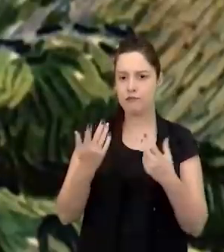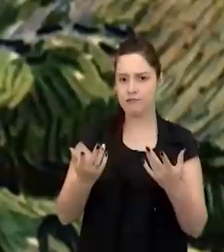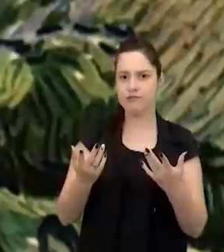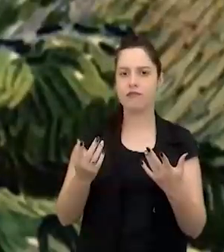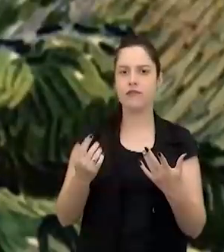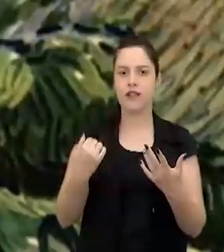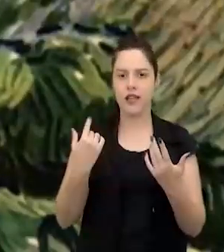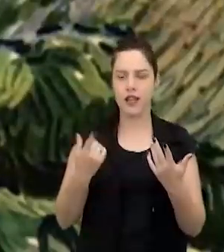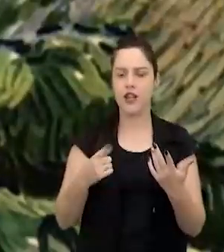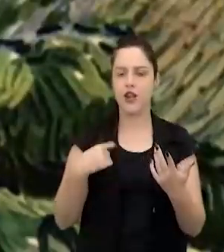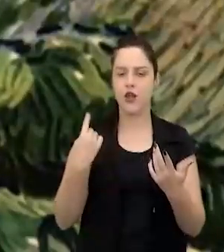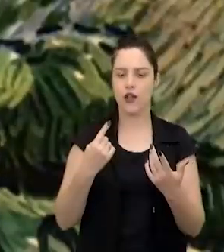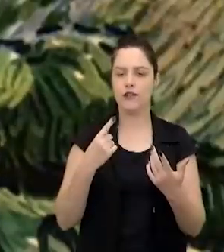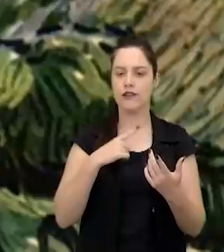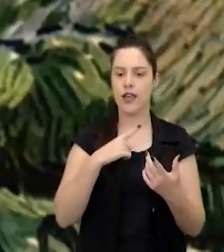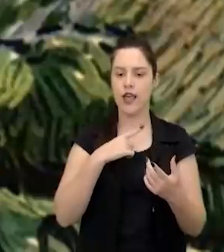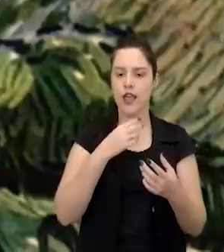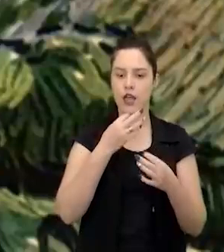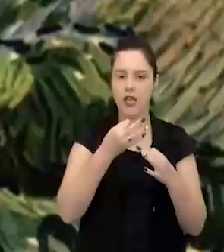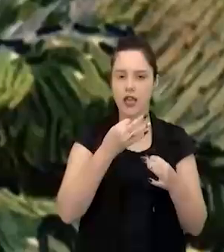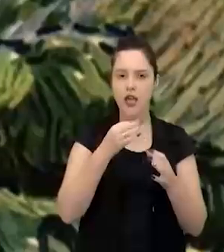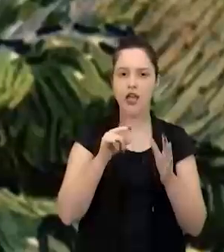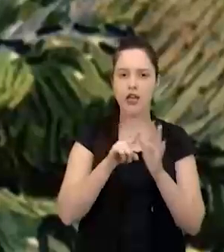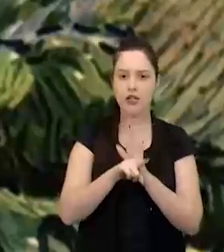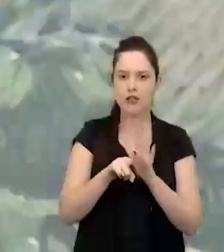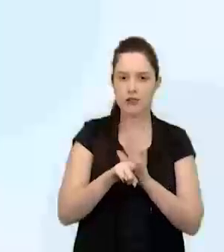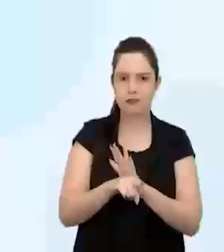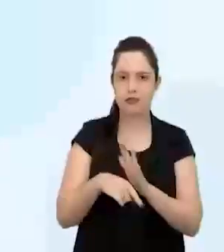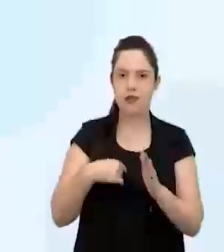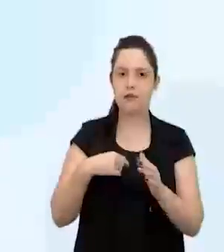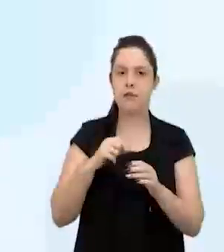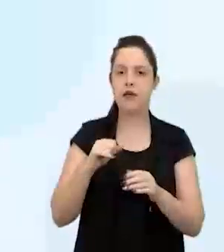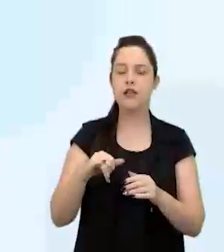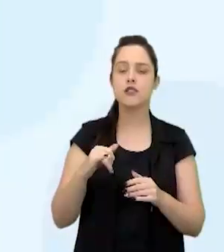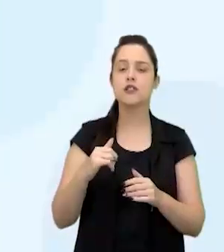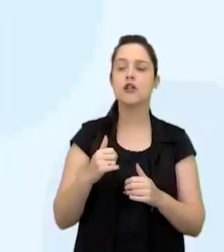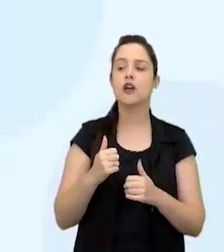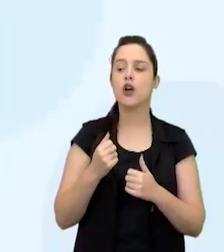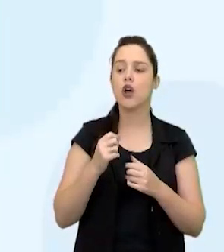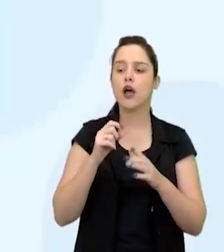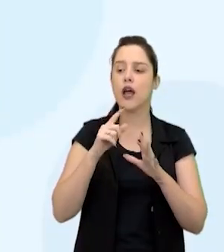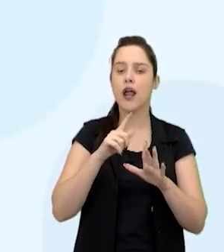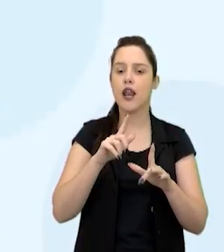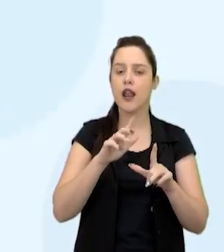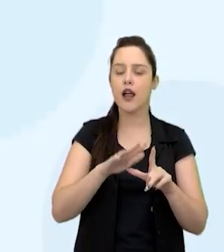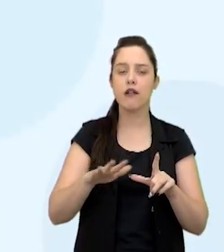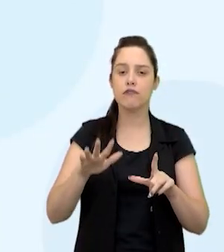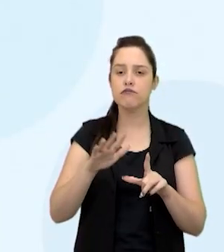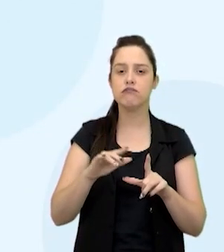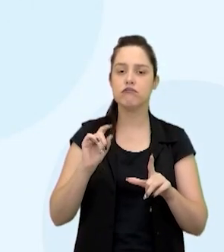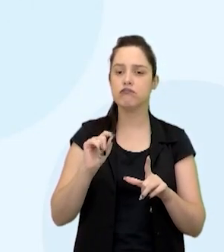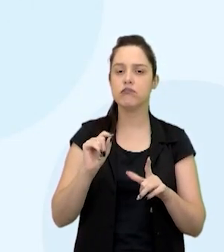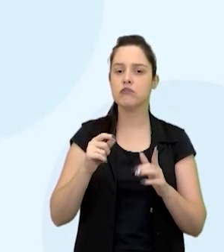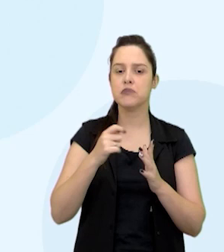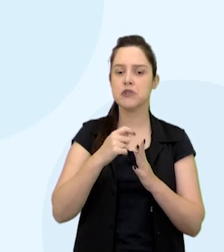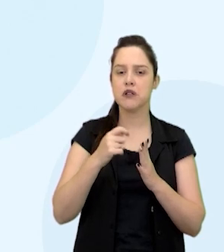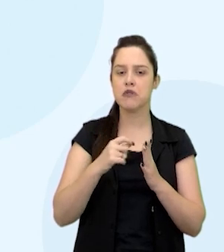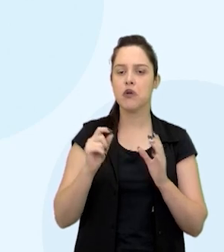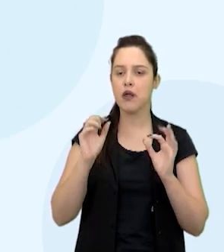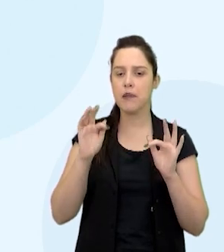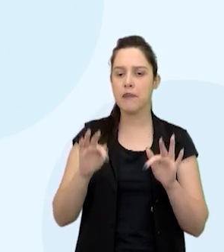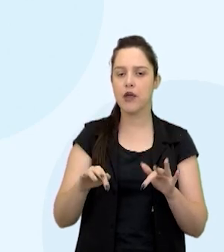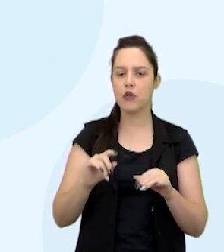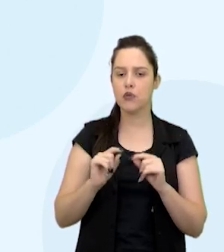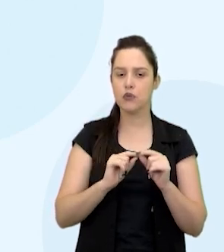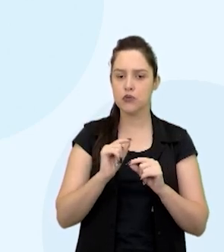gente tem os nossos questionamentos. Olha só. Quais elementos compõem a imagem? Exatamente isso que o Pro Mauro trouxe agora. Ele descreveu a imagem. Aí